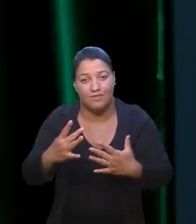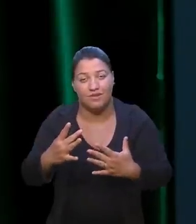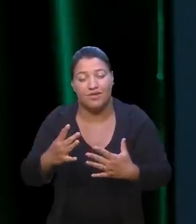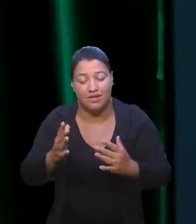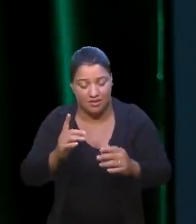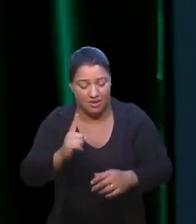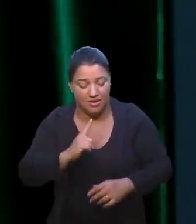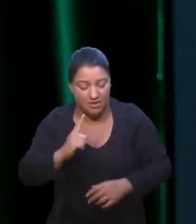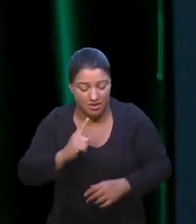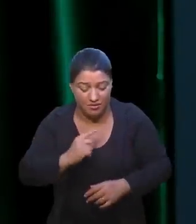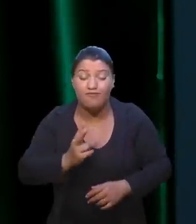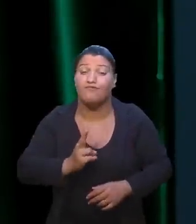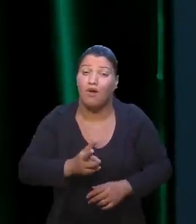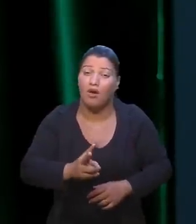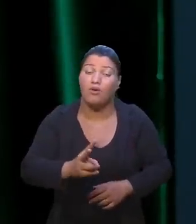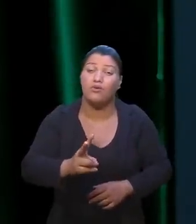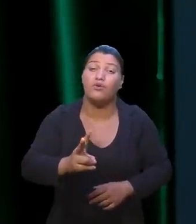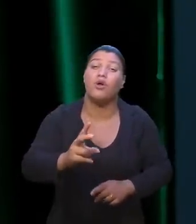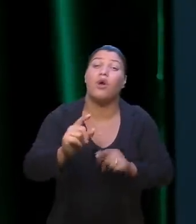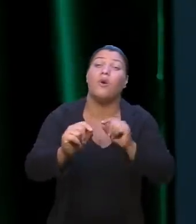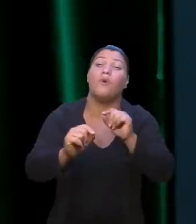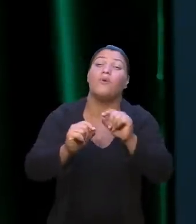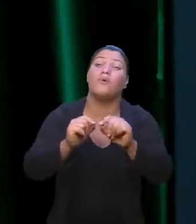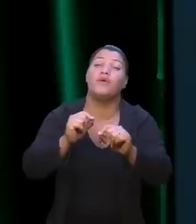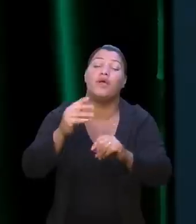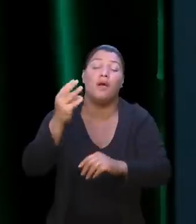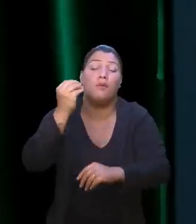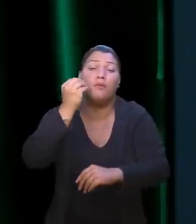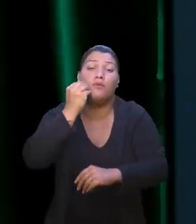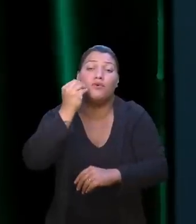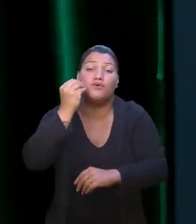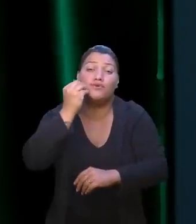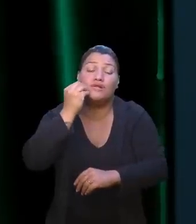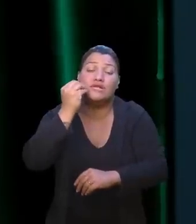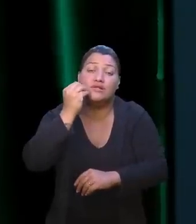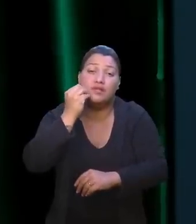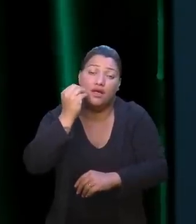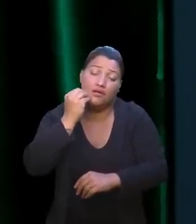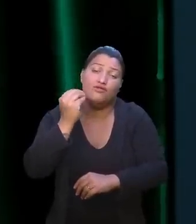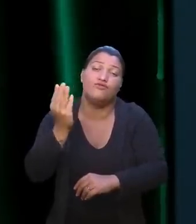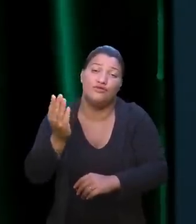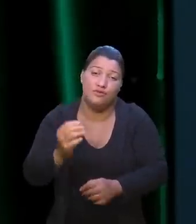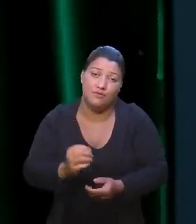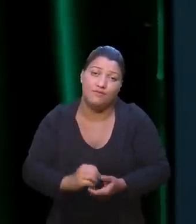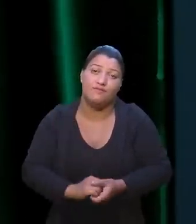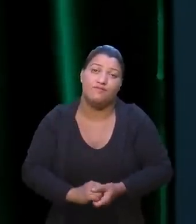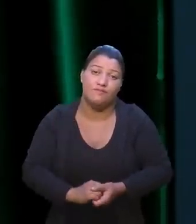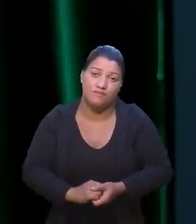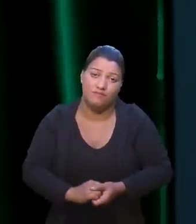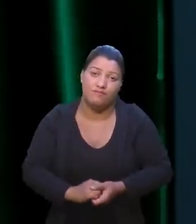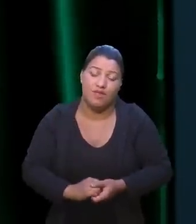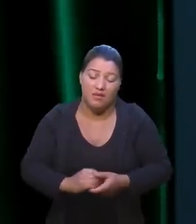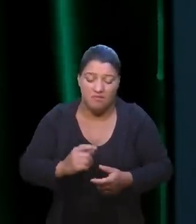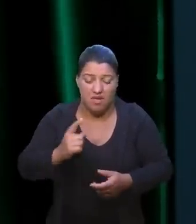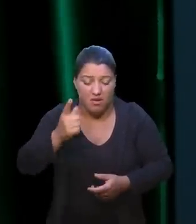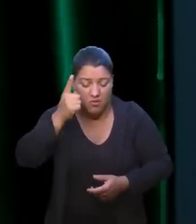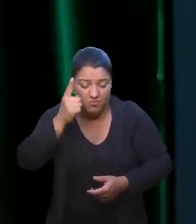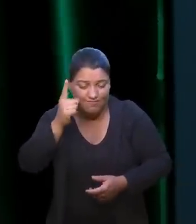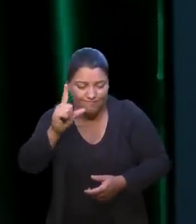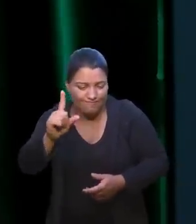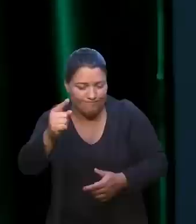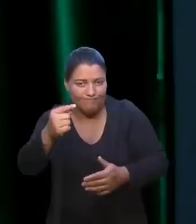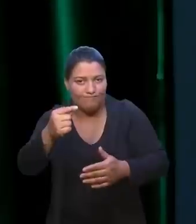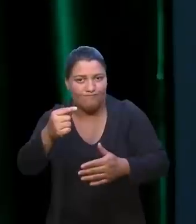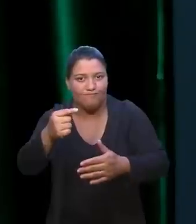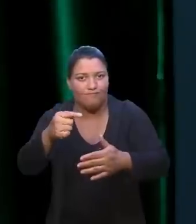concedendo a grande oportunidade de aprofundarmos